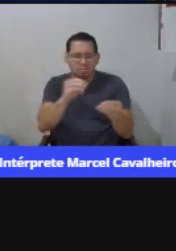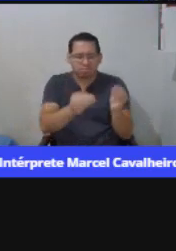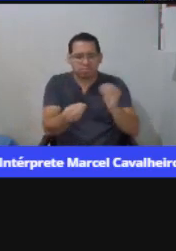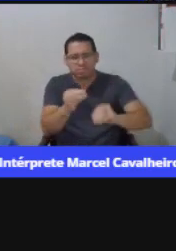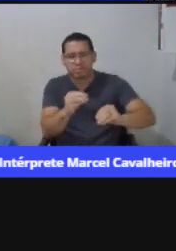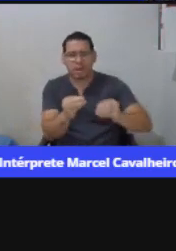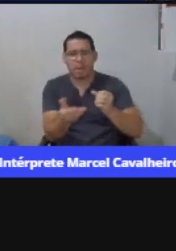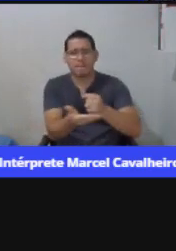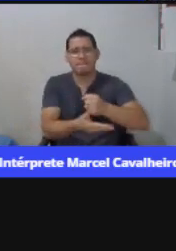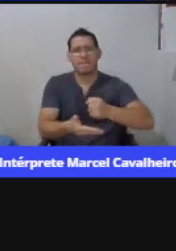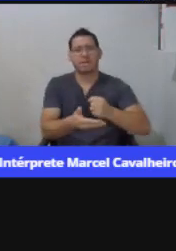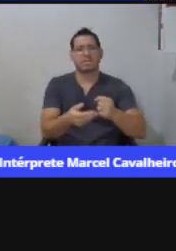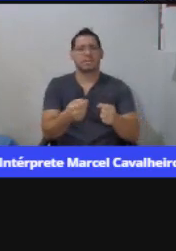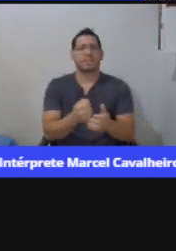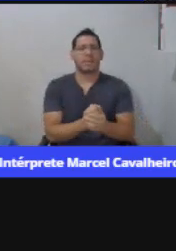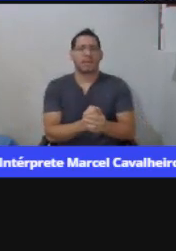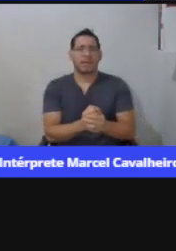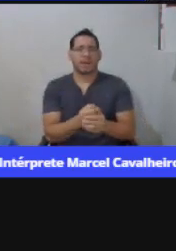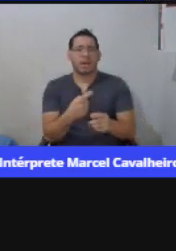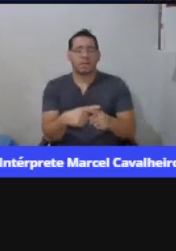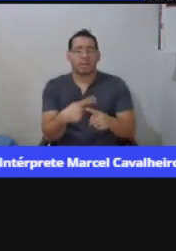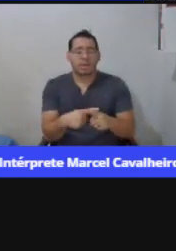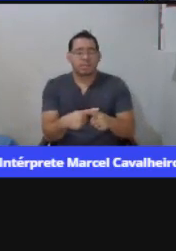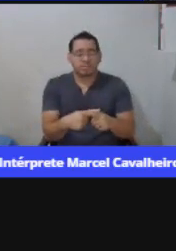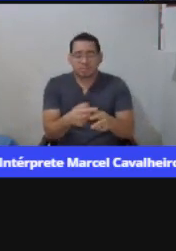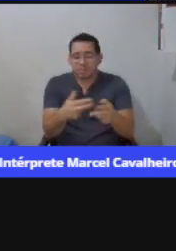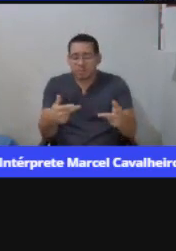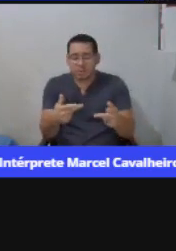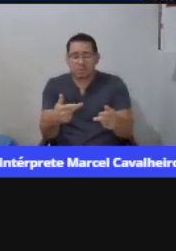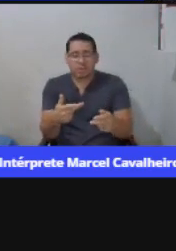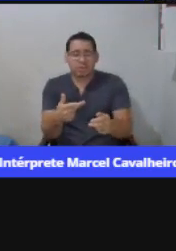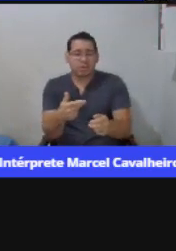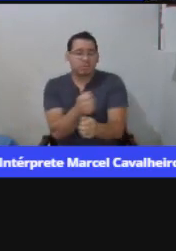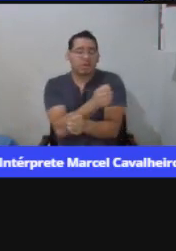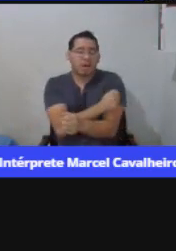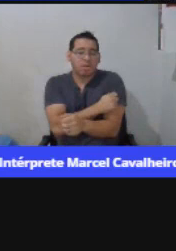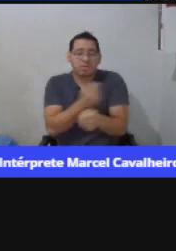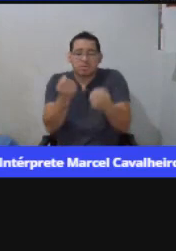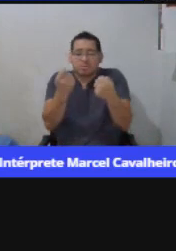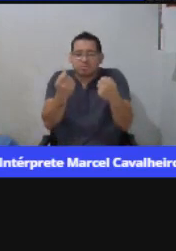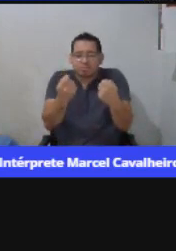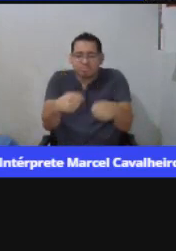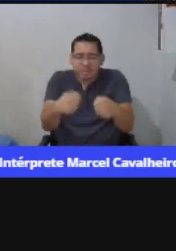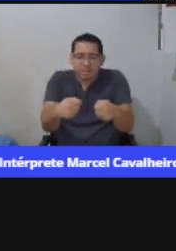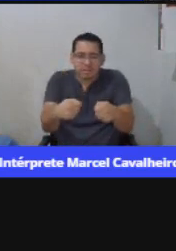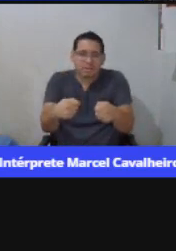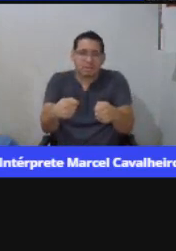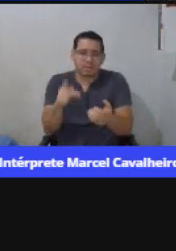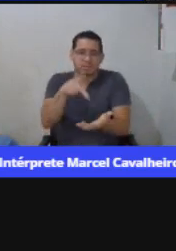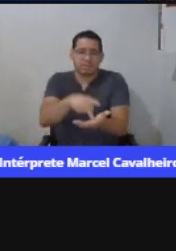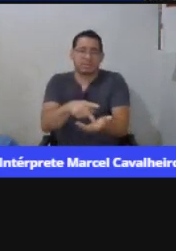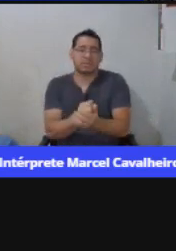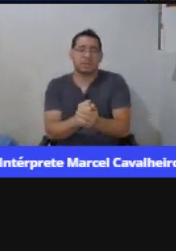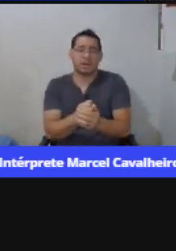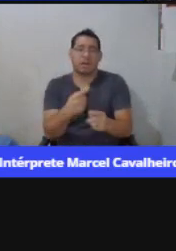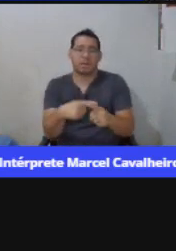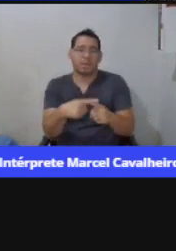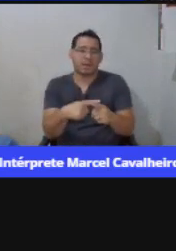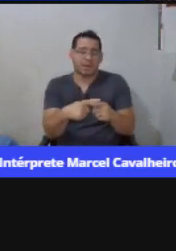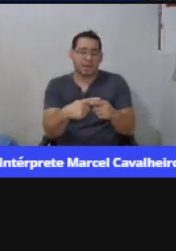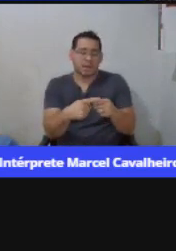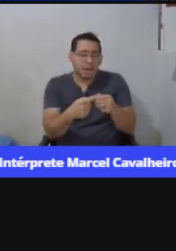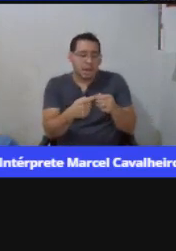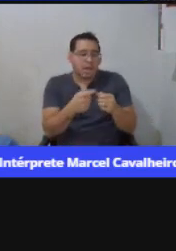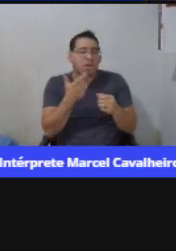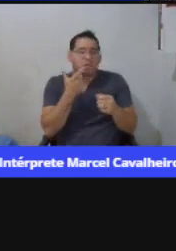atendendo às necessidades e à realidade dos alunos, visando garantir o quê? A recuperação da aprendizagem e do